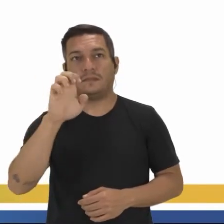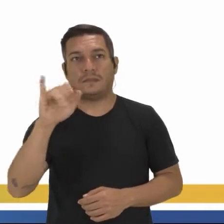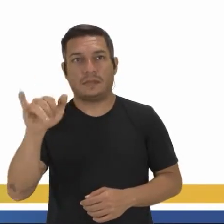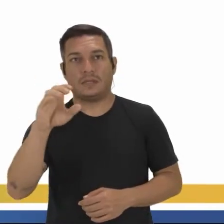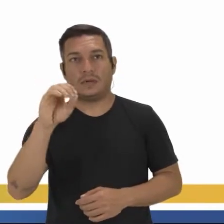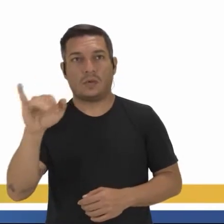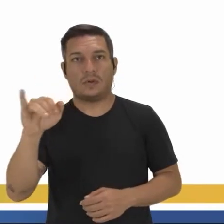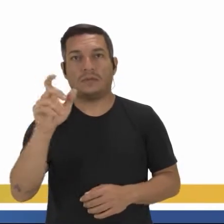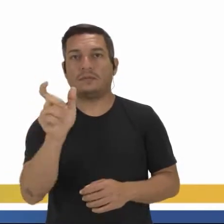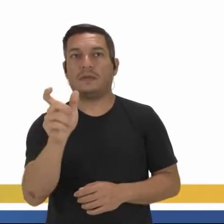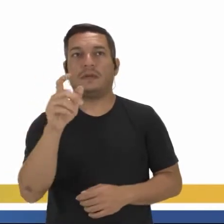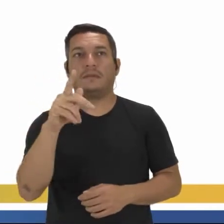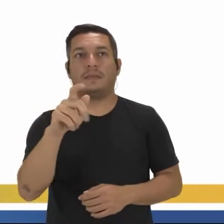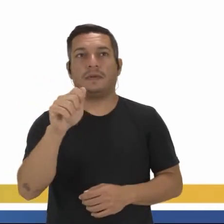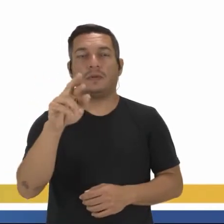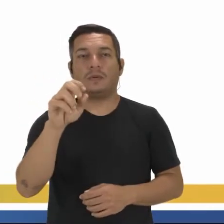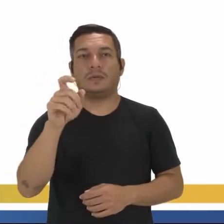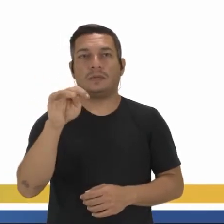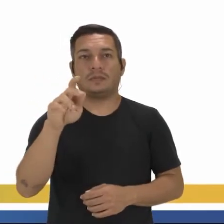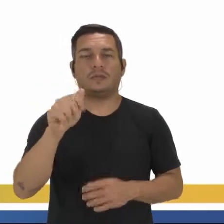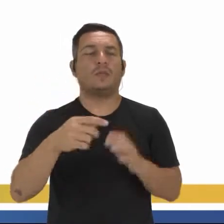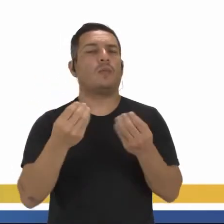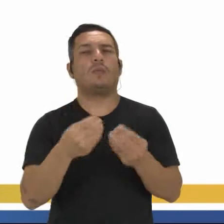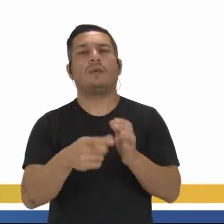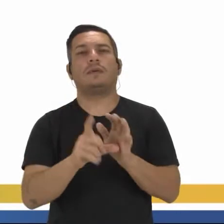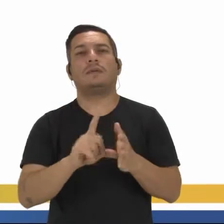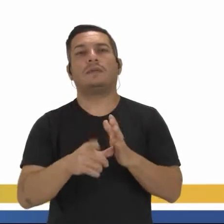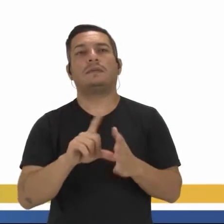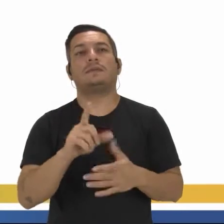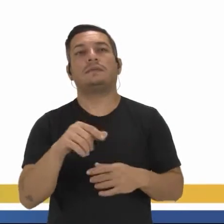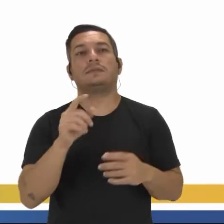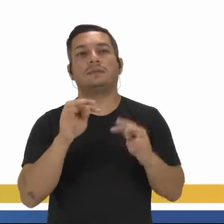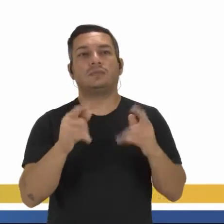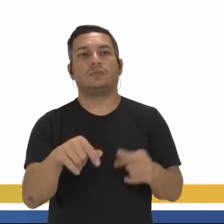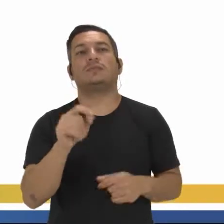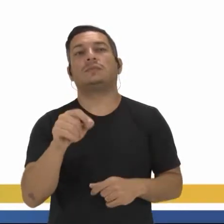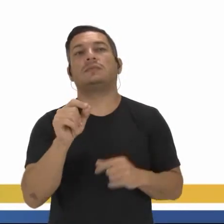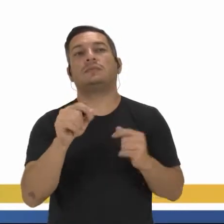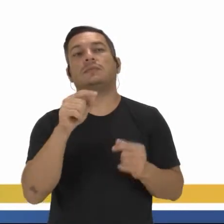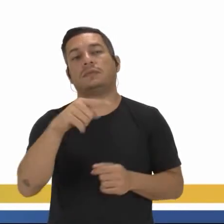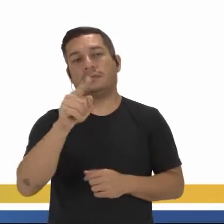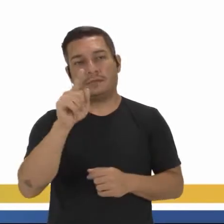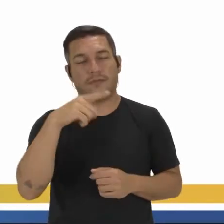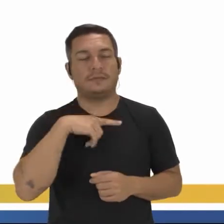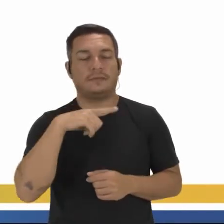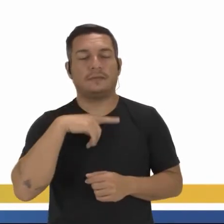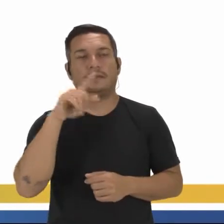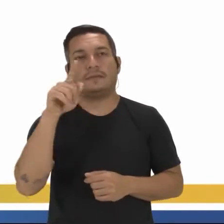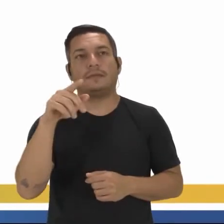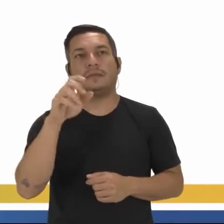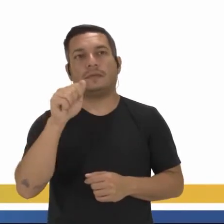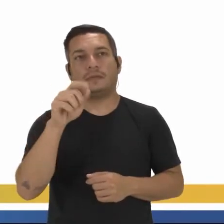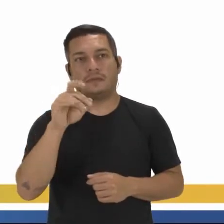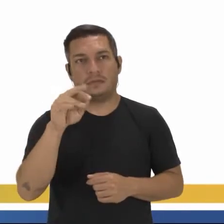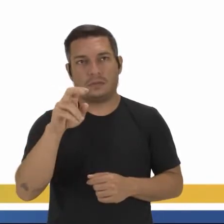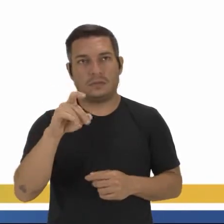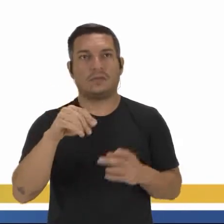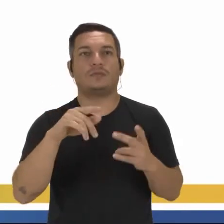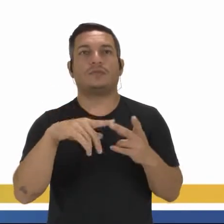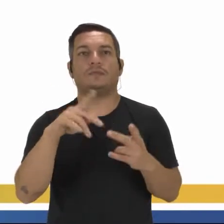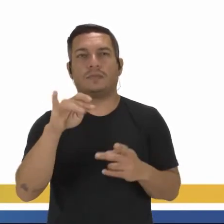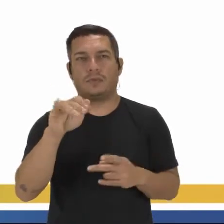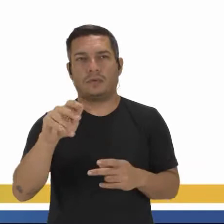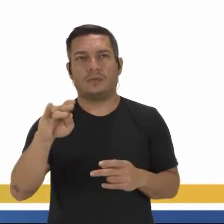palavras paroxítonas. E como era antes? Antes todas elas eram acentuadas. Androide,